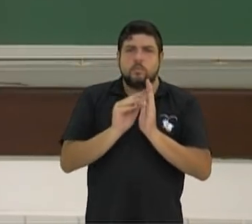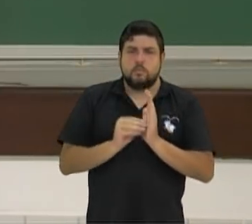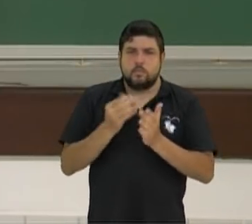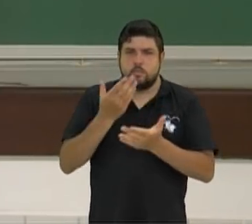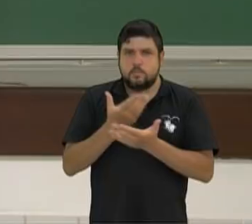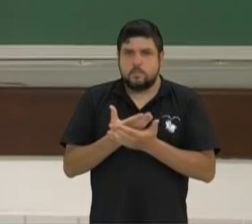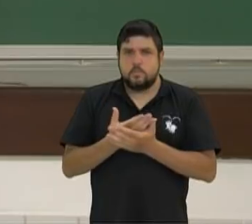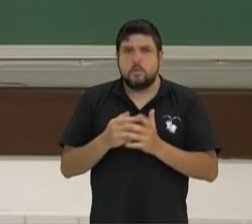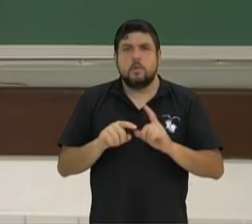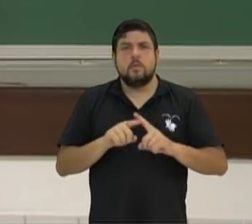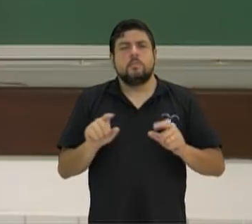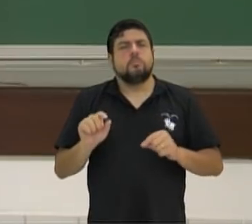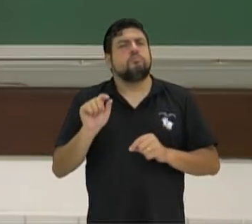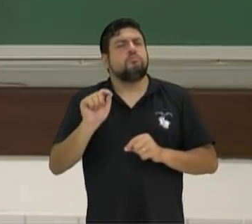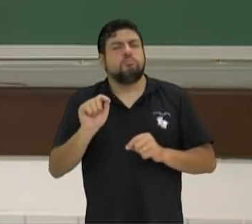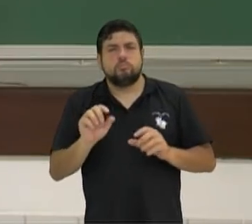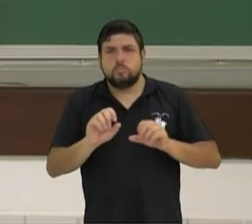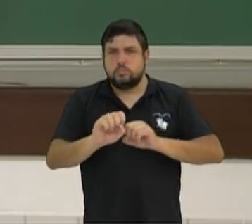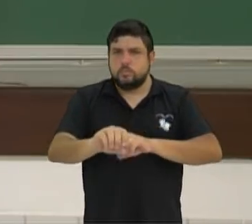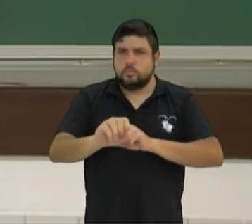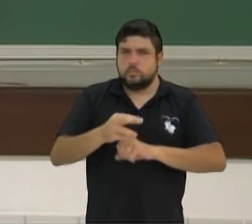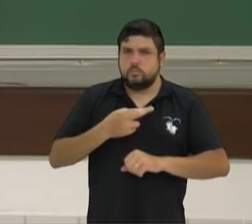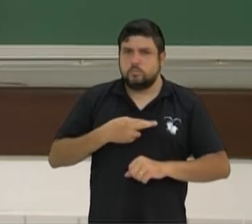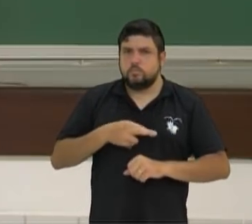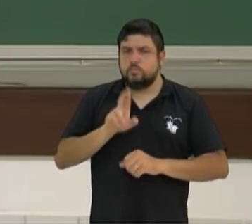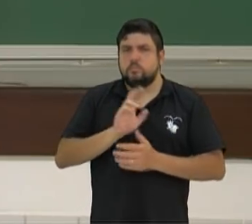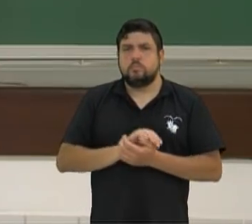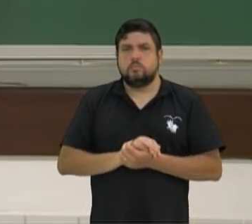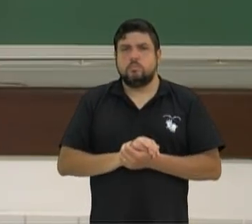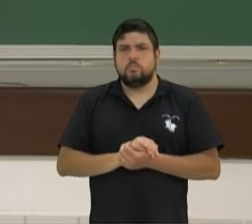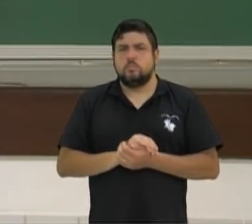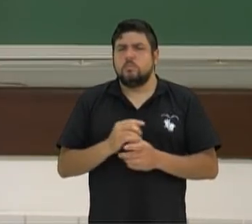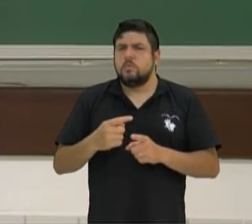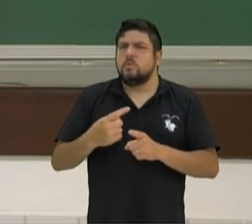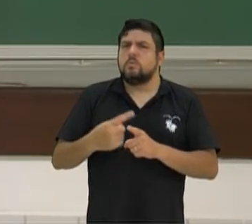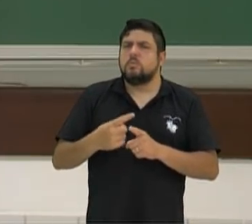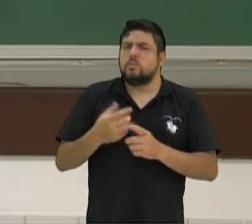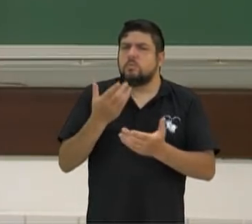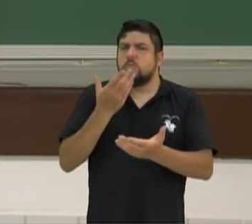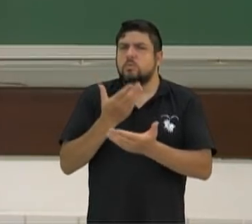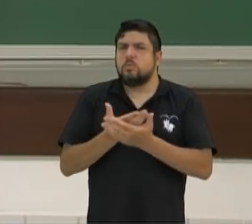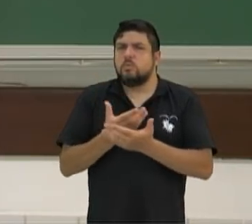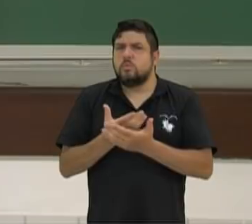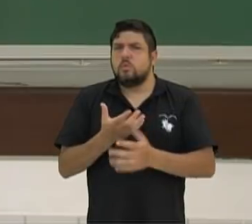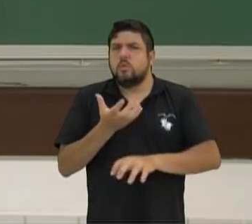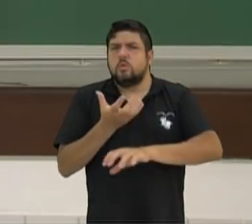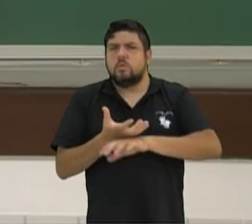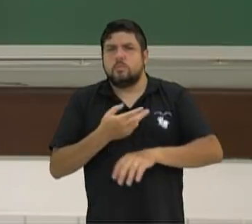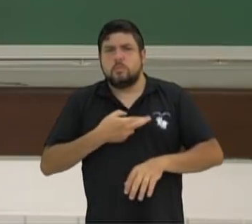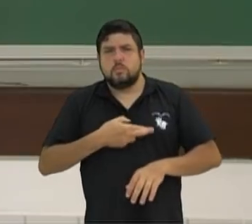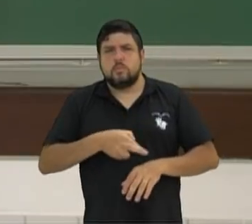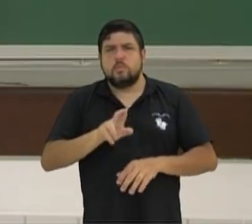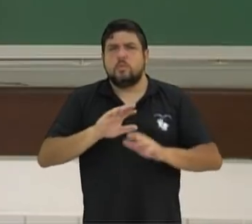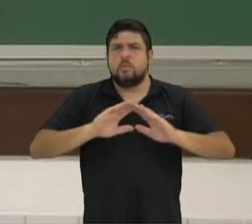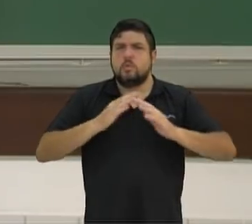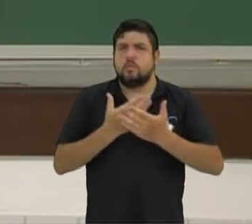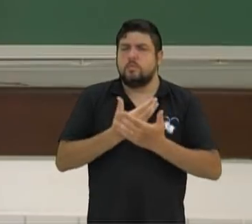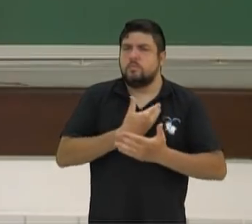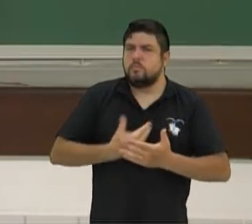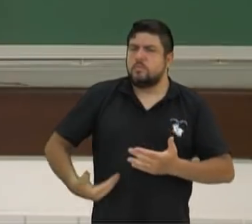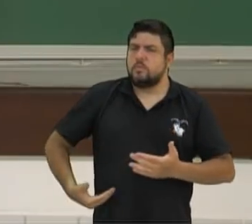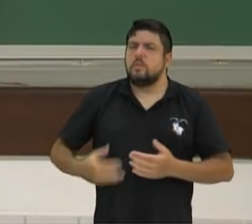mas o que é o ensino religioso? Por que a gente estuda ensino religioso na escola pública? Importante a gente saber isso